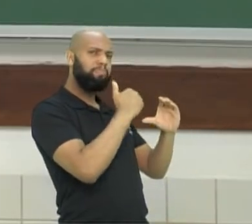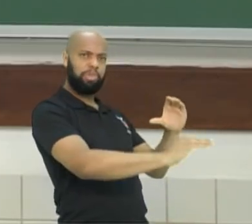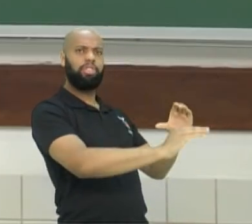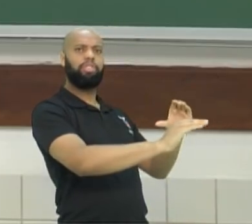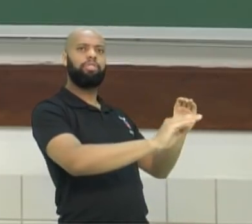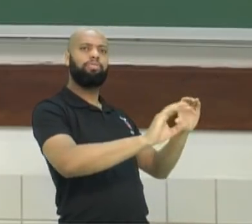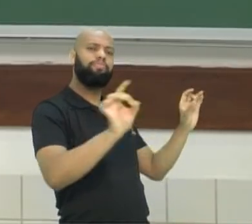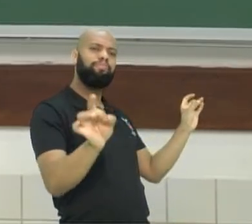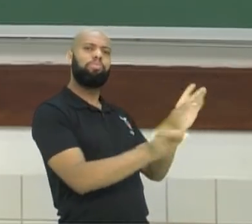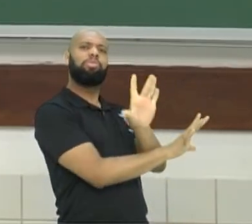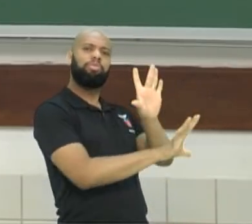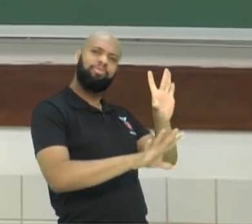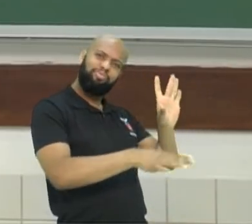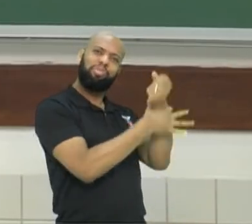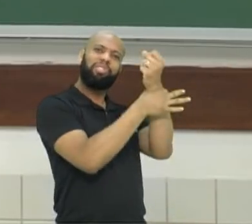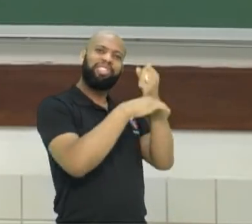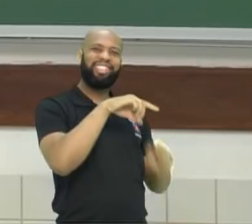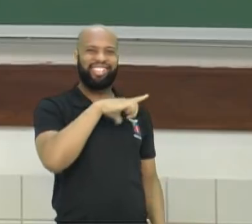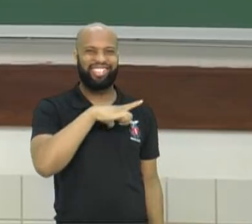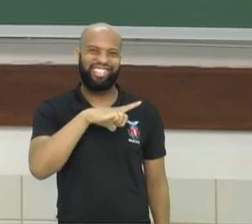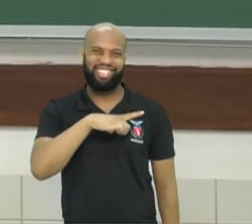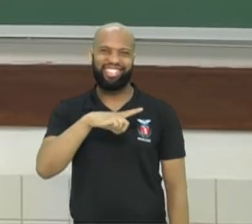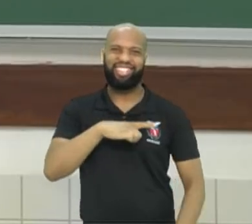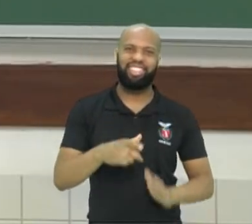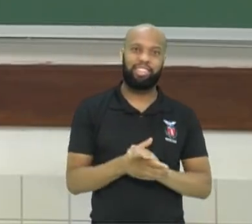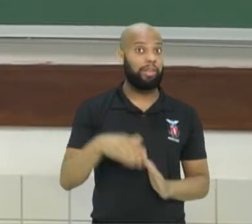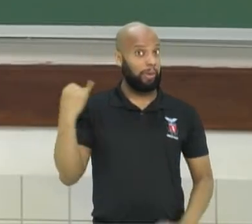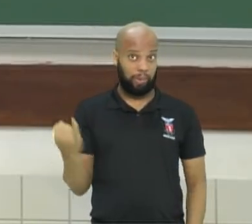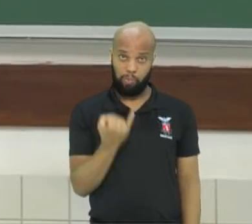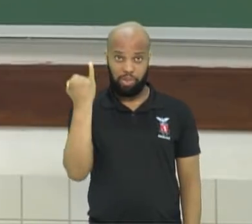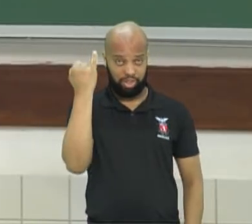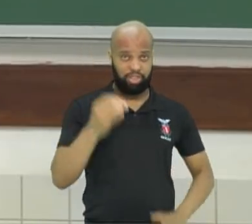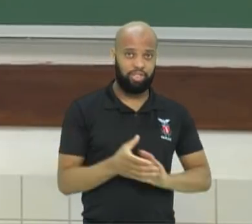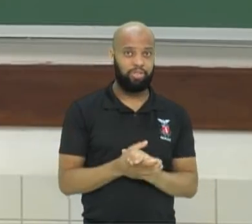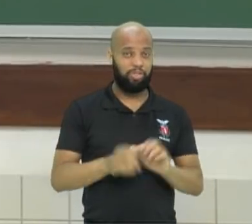certinho, clica nela como concluída, não esquece